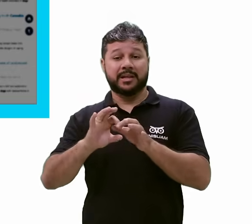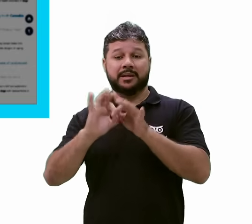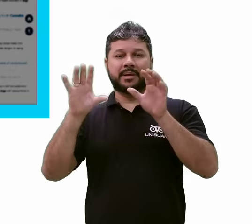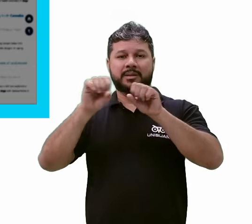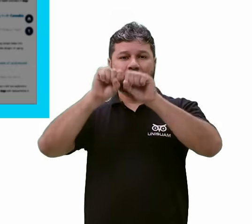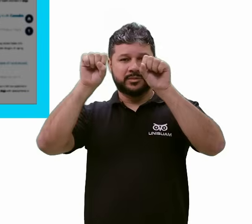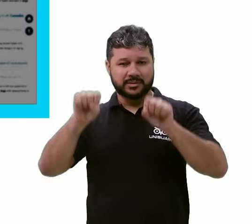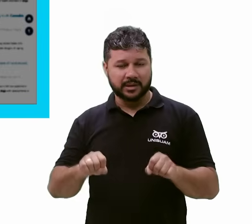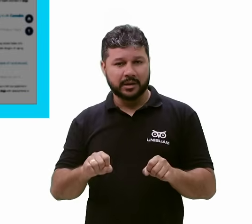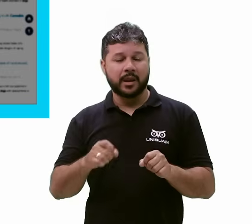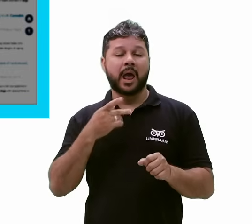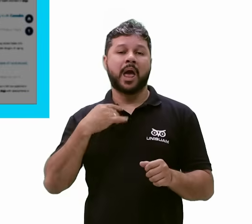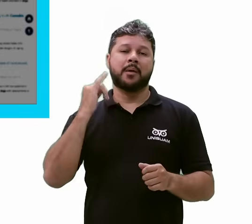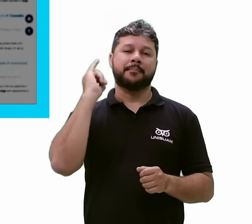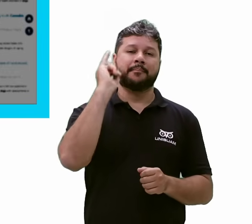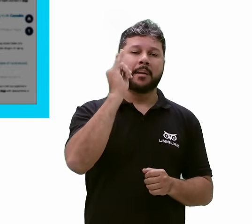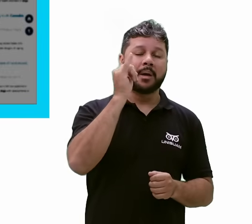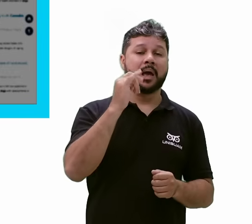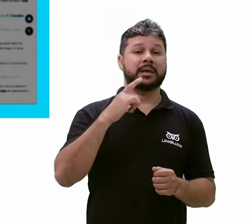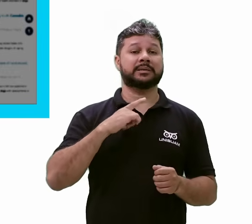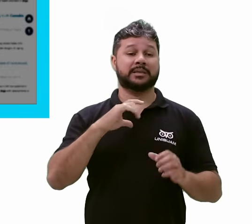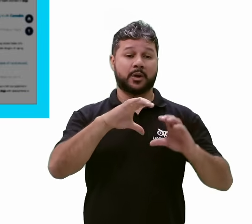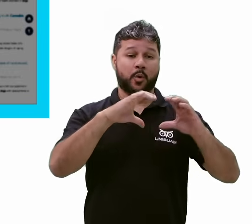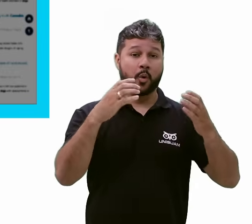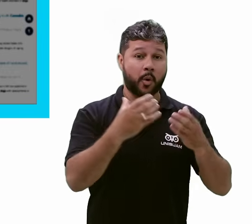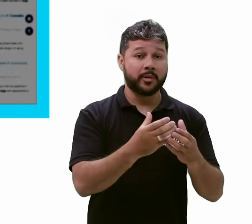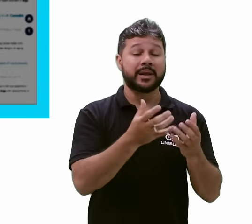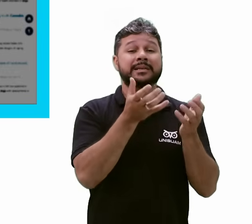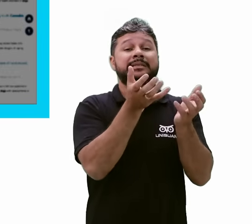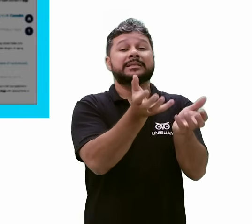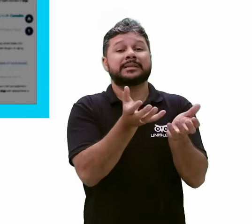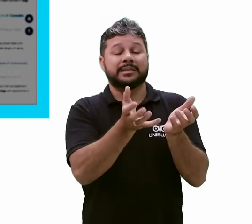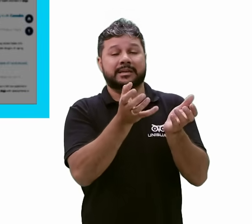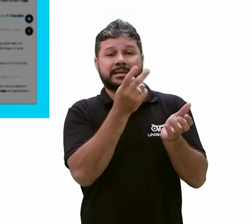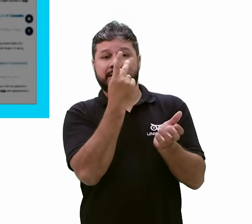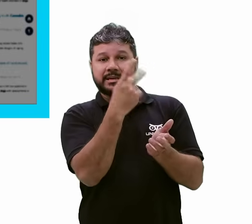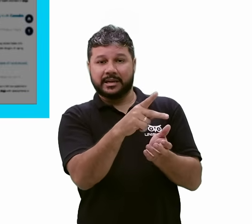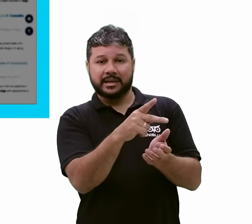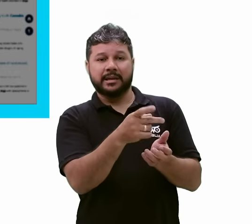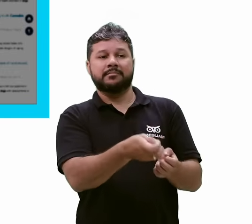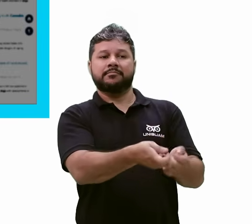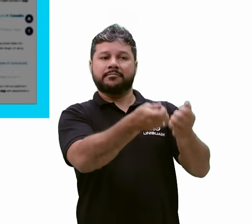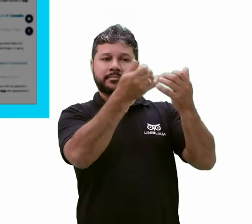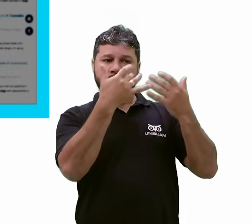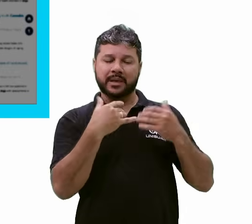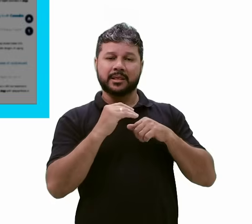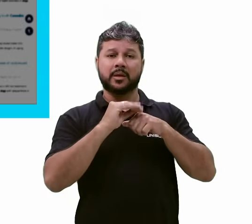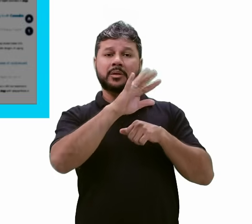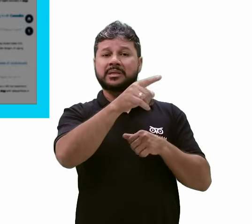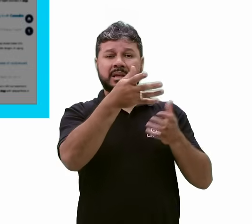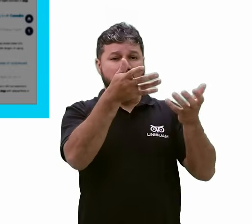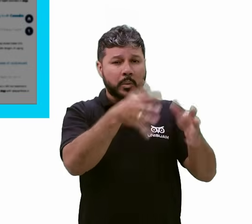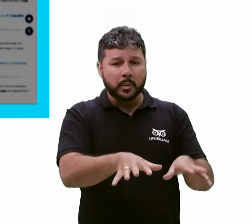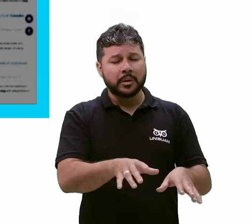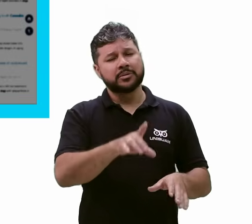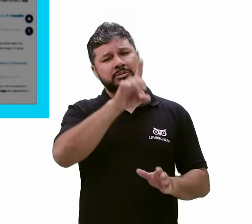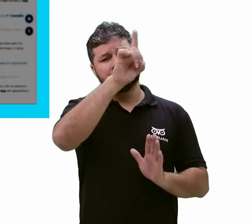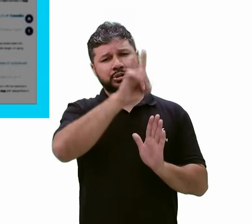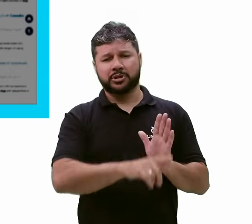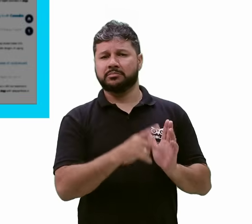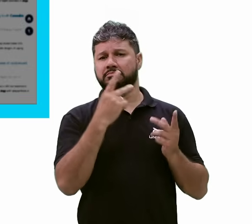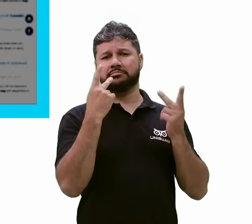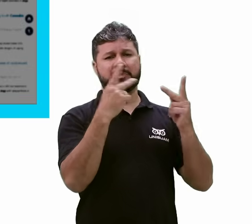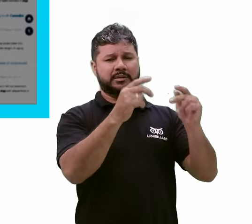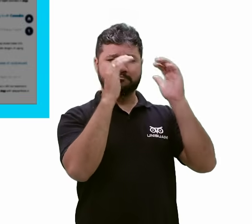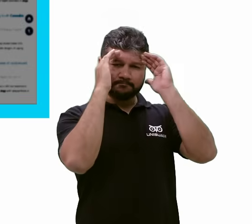essa autorização e você vai relatar se a comunidade quiser passar esse conhecimento. Se ela não quiser, eles têm todo o